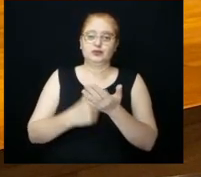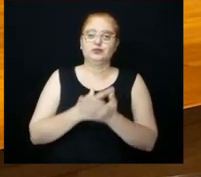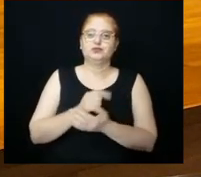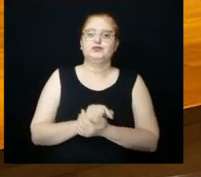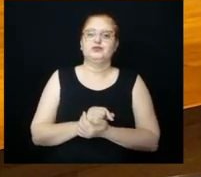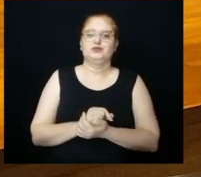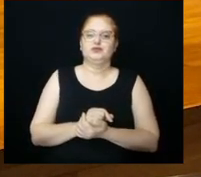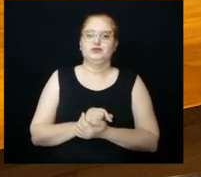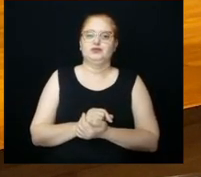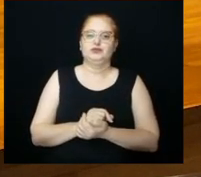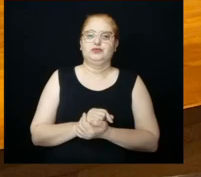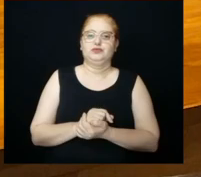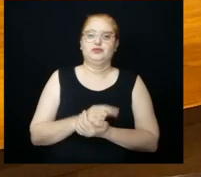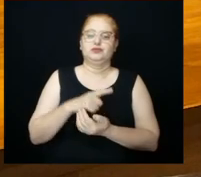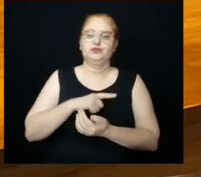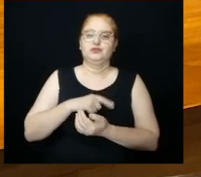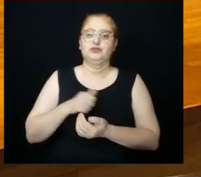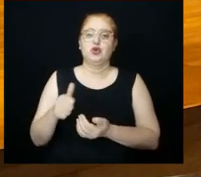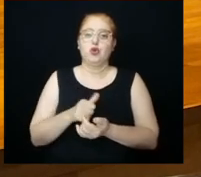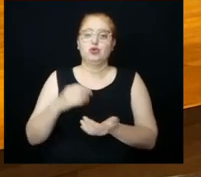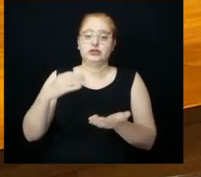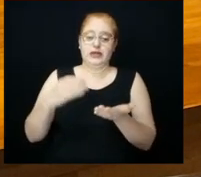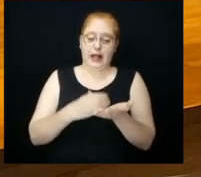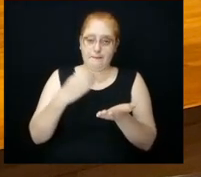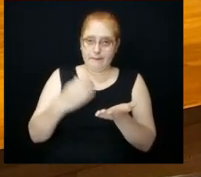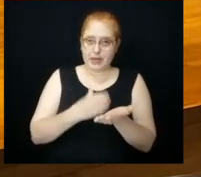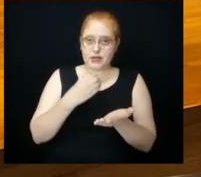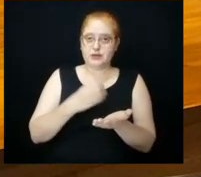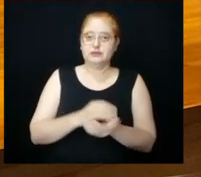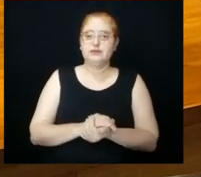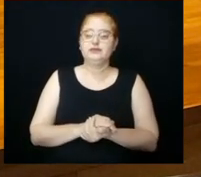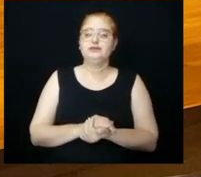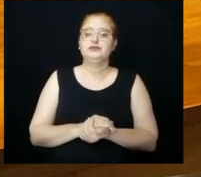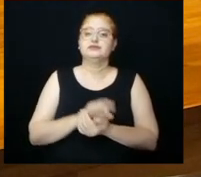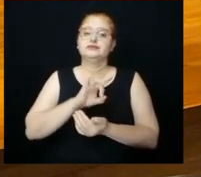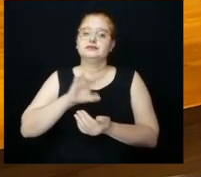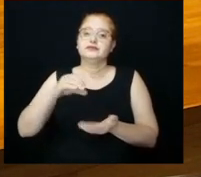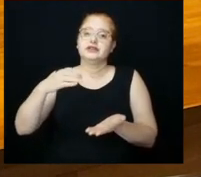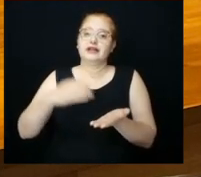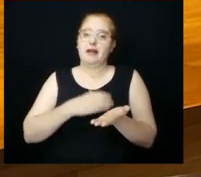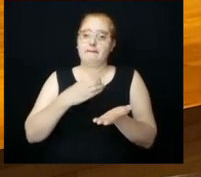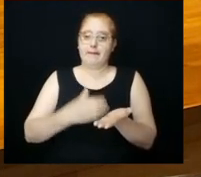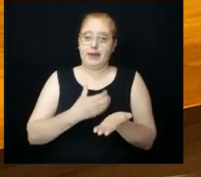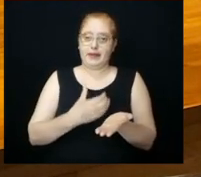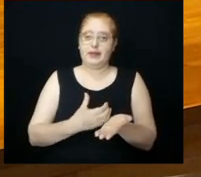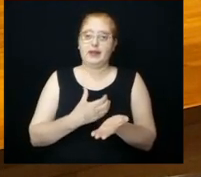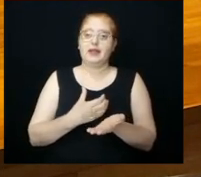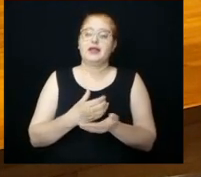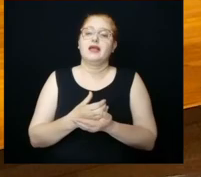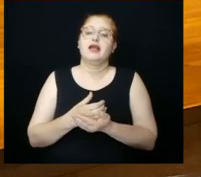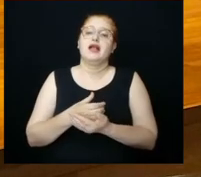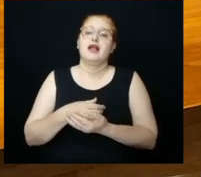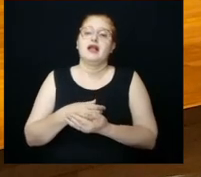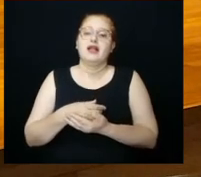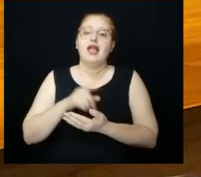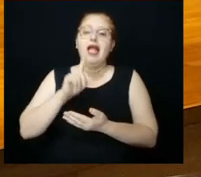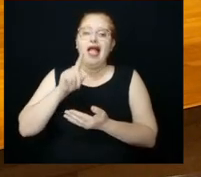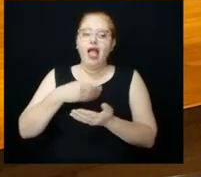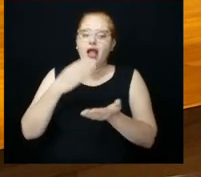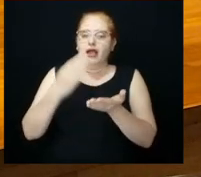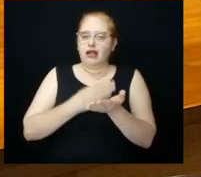para situar, ele tem 11 capítulos e cada capítulo ele é chamado de um